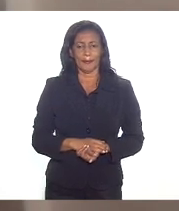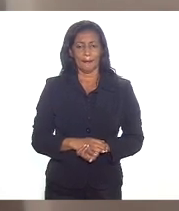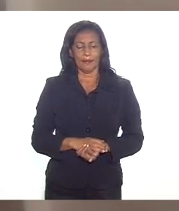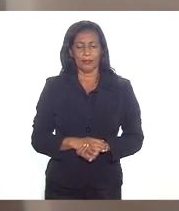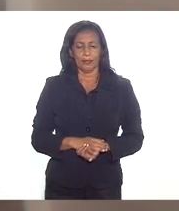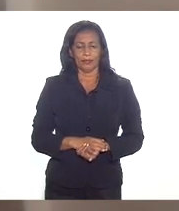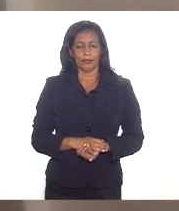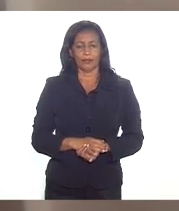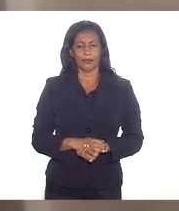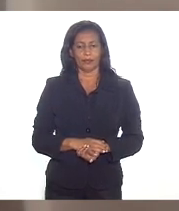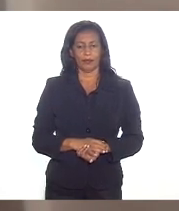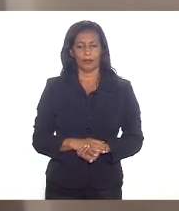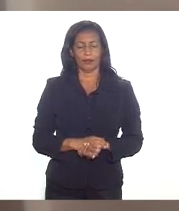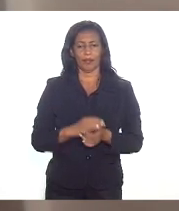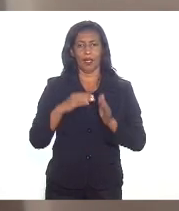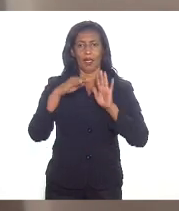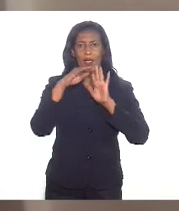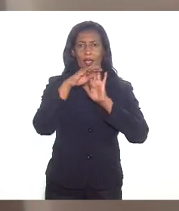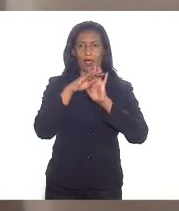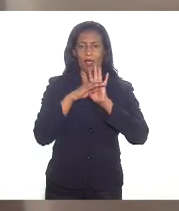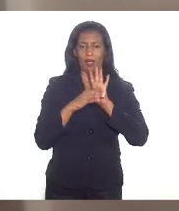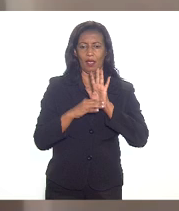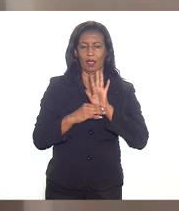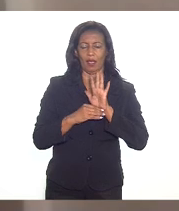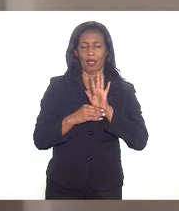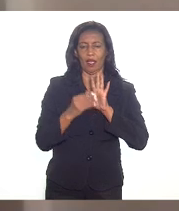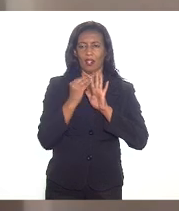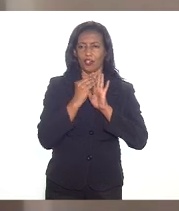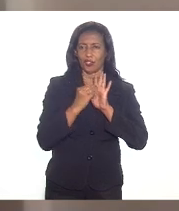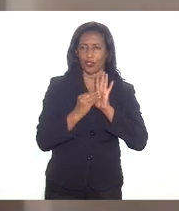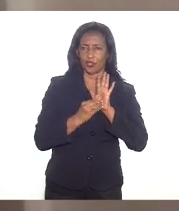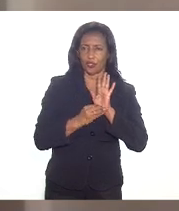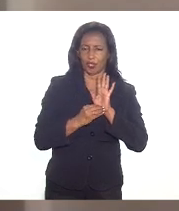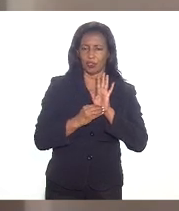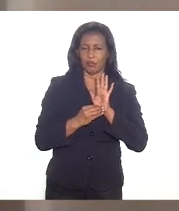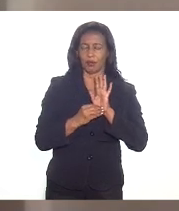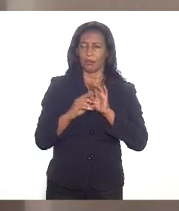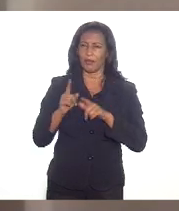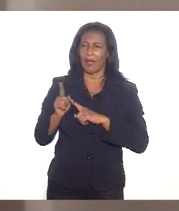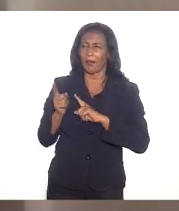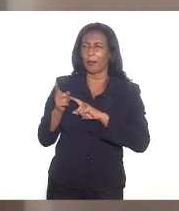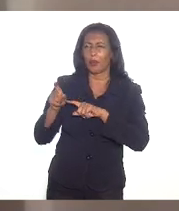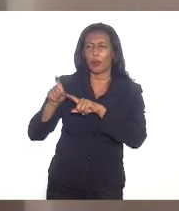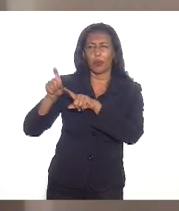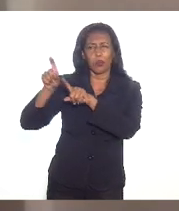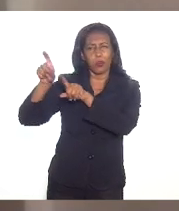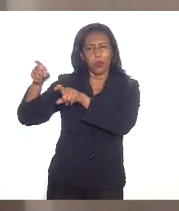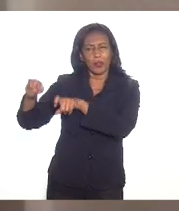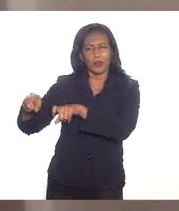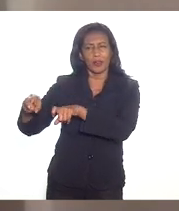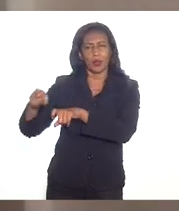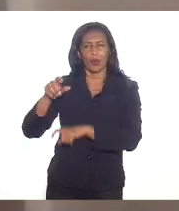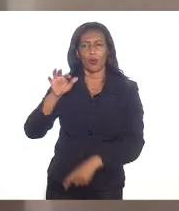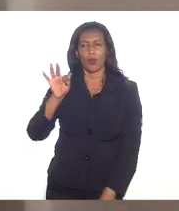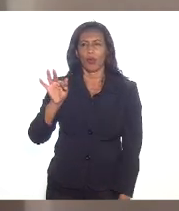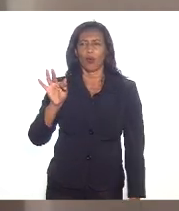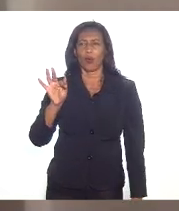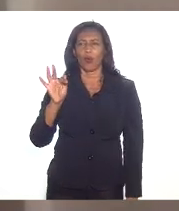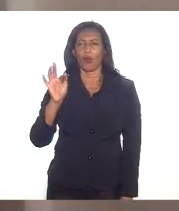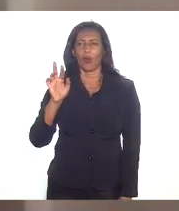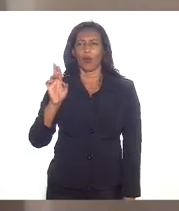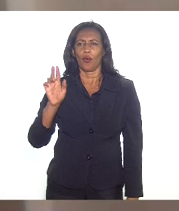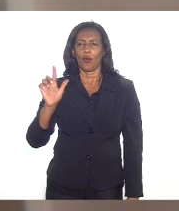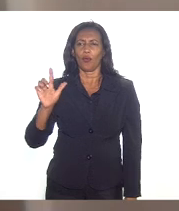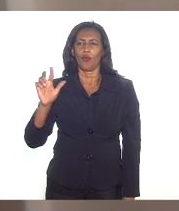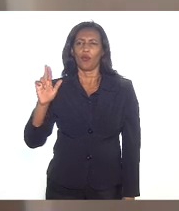Qual é a agenda para o interior fluminense? Aí tem a questão do Açu. Se fala muito que a indústria automobilística do estado do Rio de Janeiro já seria a